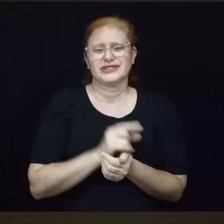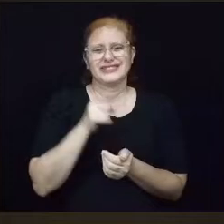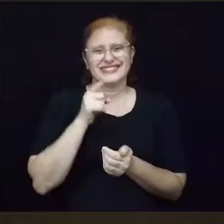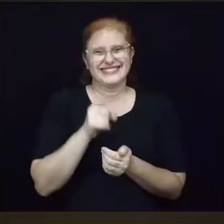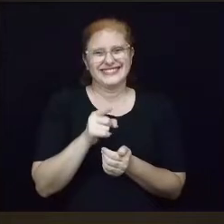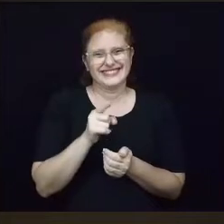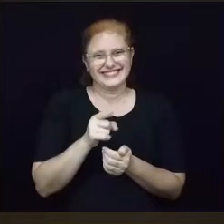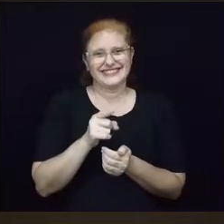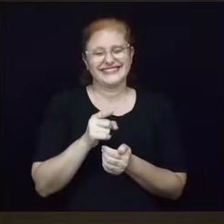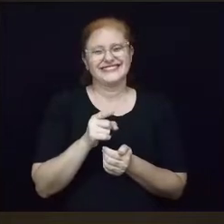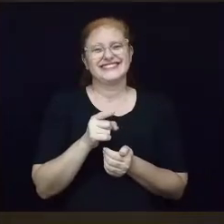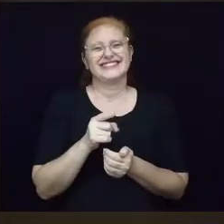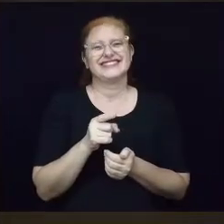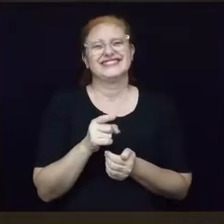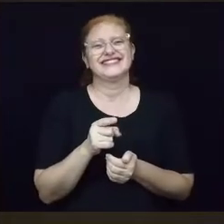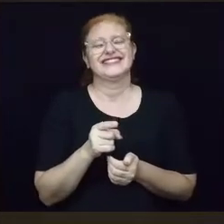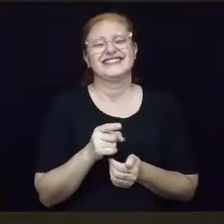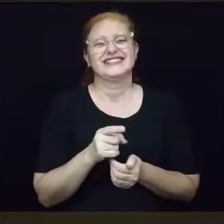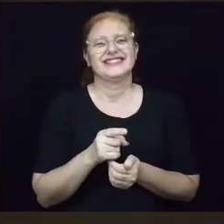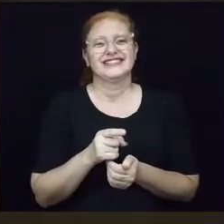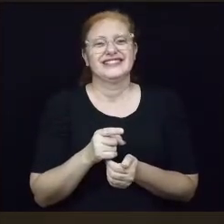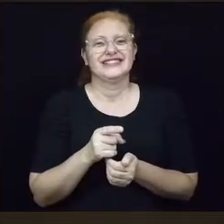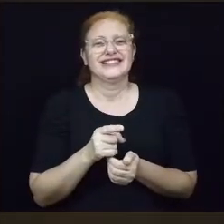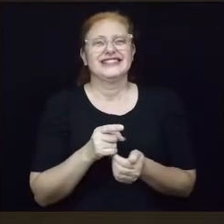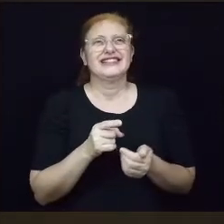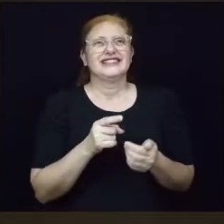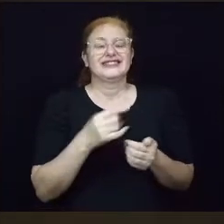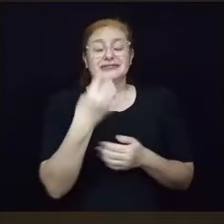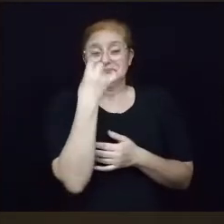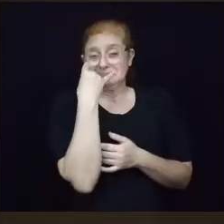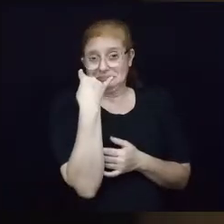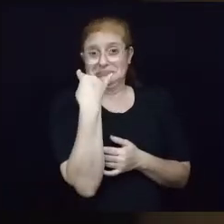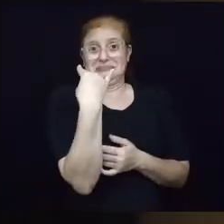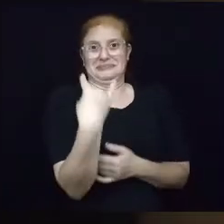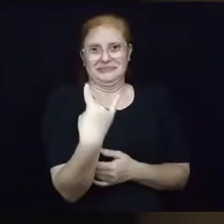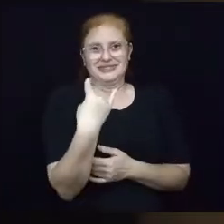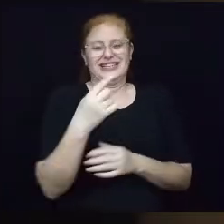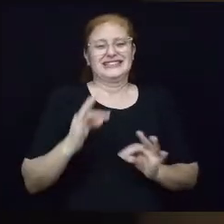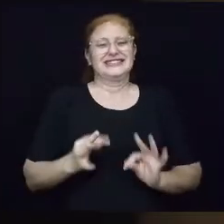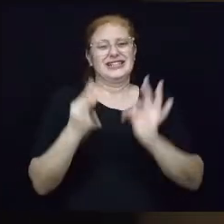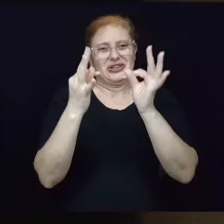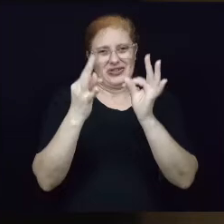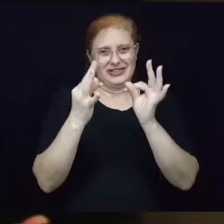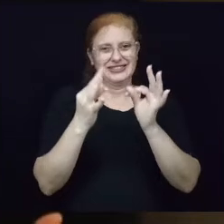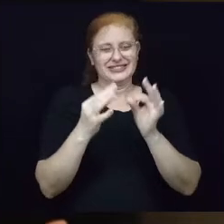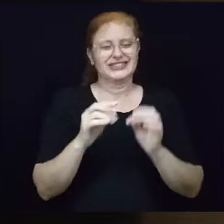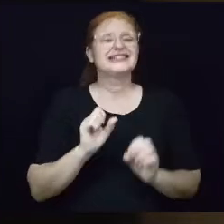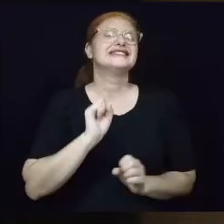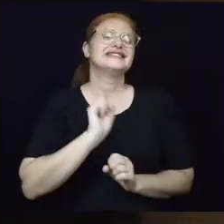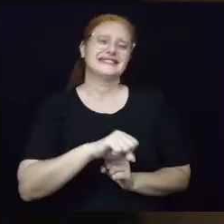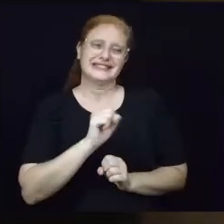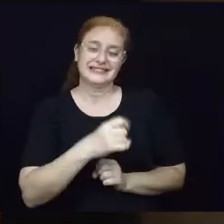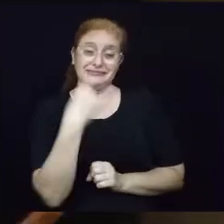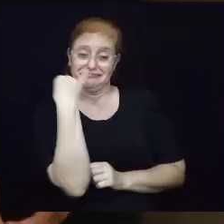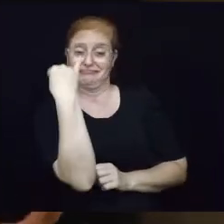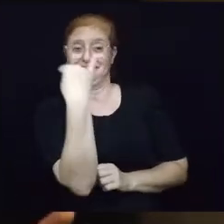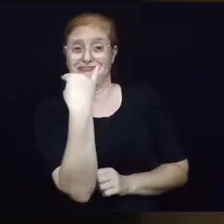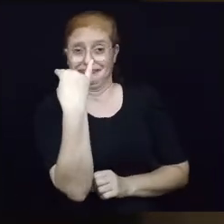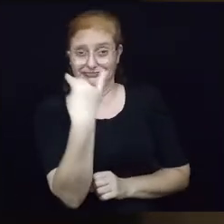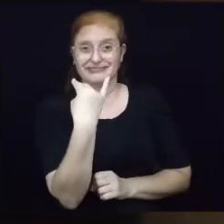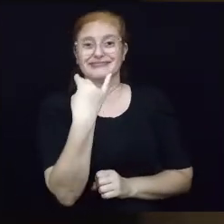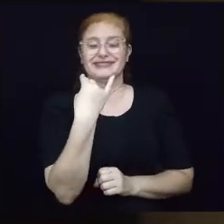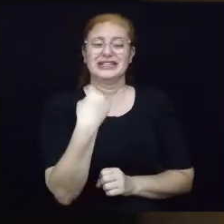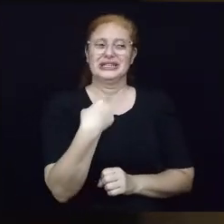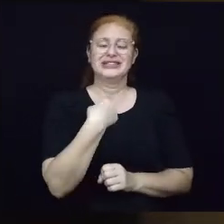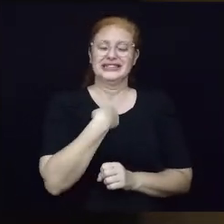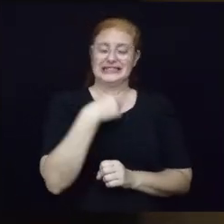caíste na armadilha dos encantos da tecnologia? Sim, foi realmente um canto da sereia que eu fui